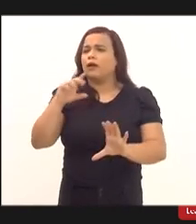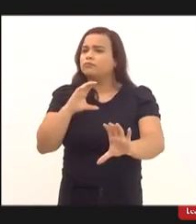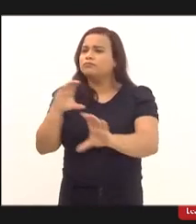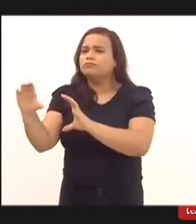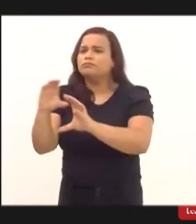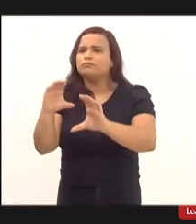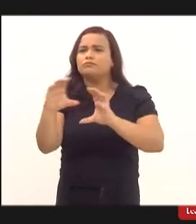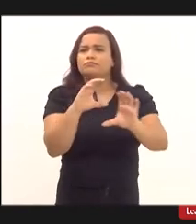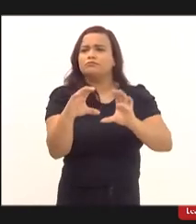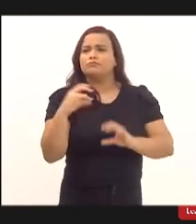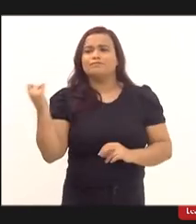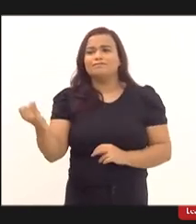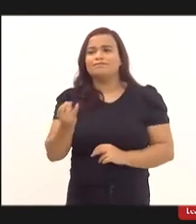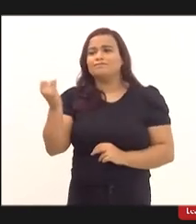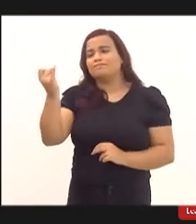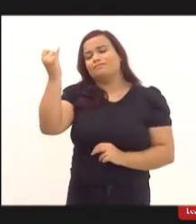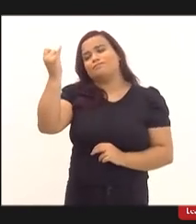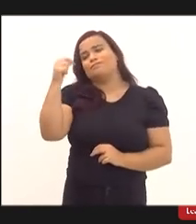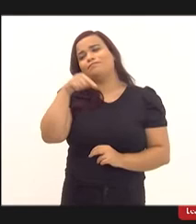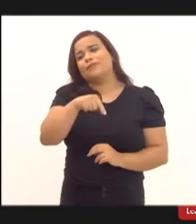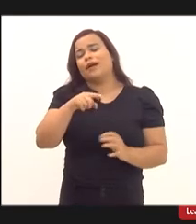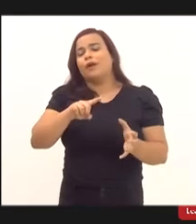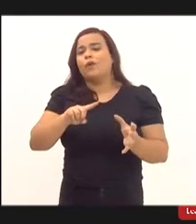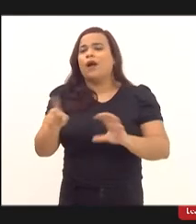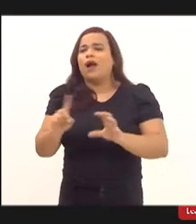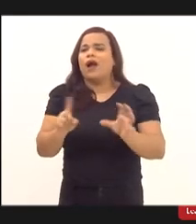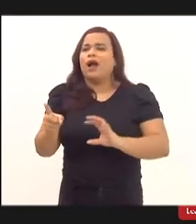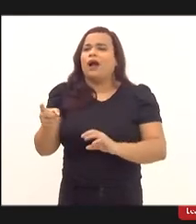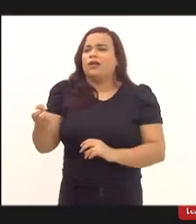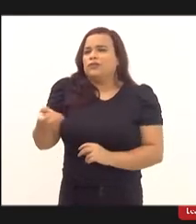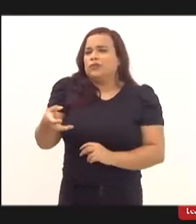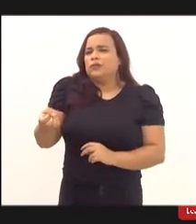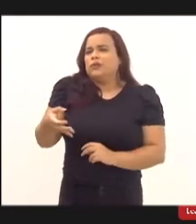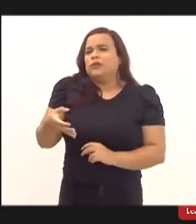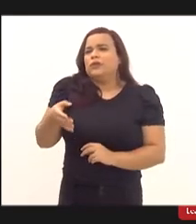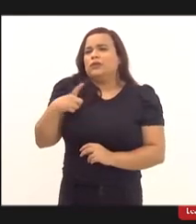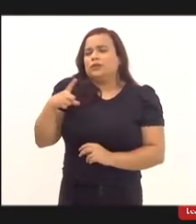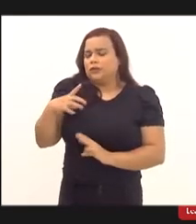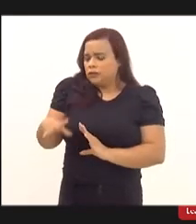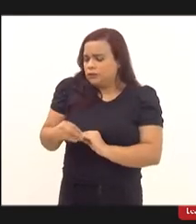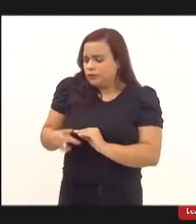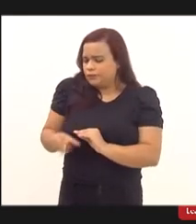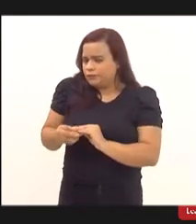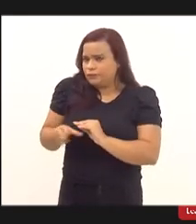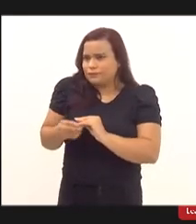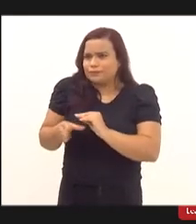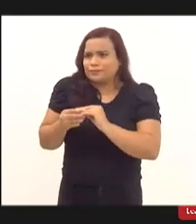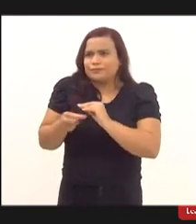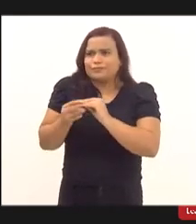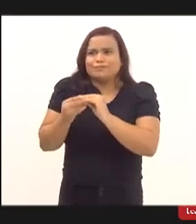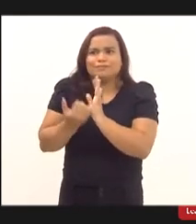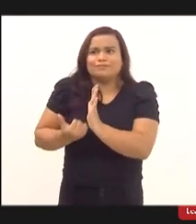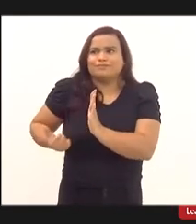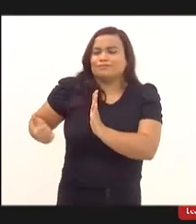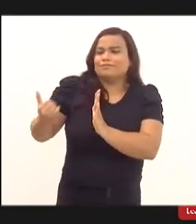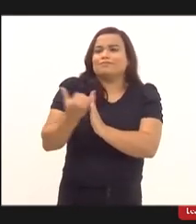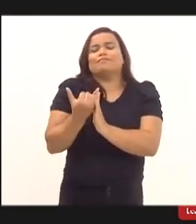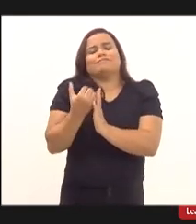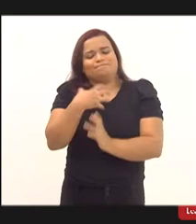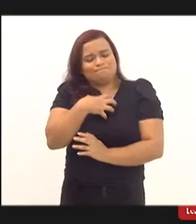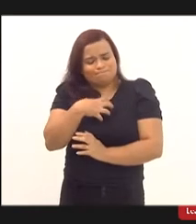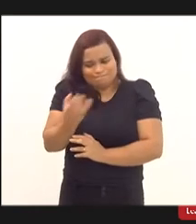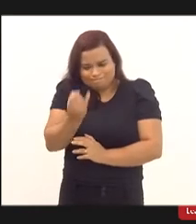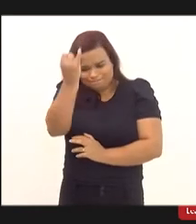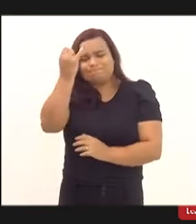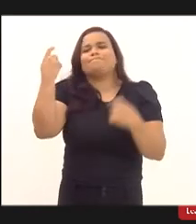segurar o rádio contemporâneo agrega cada vez mais sentido de permanência em